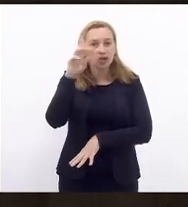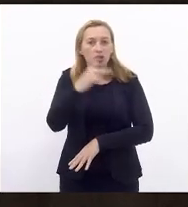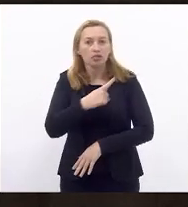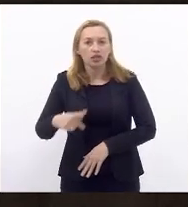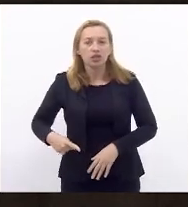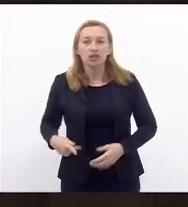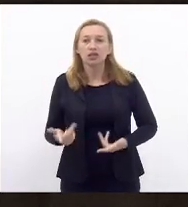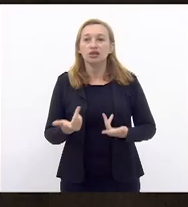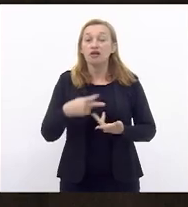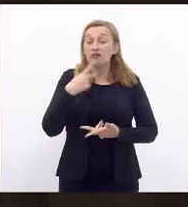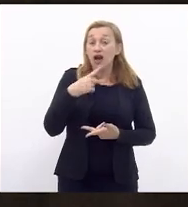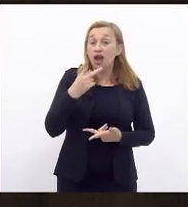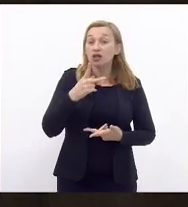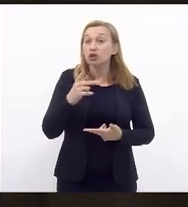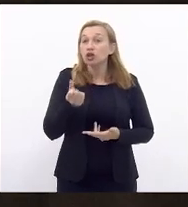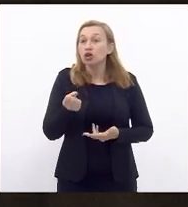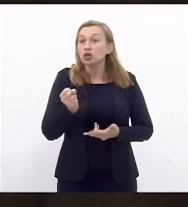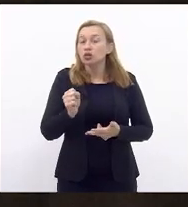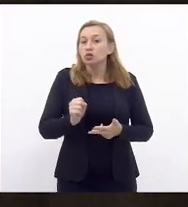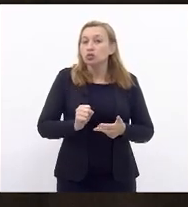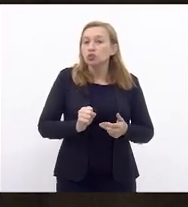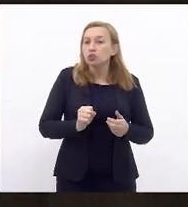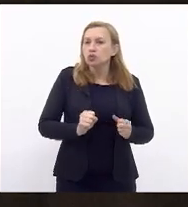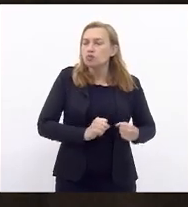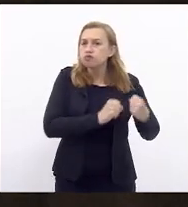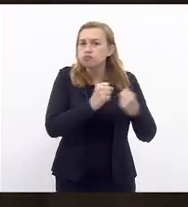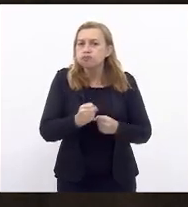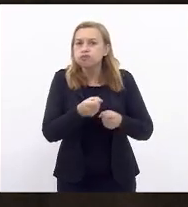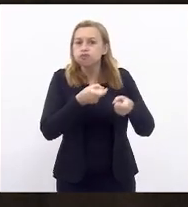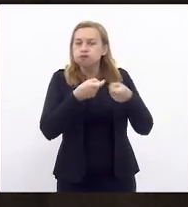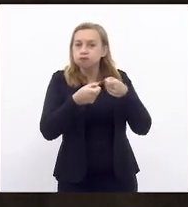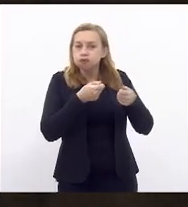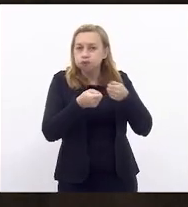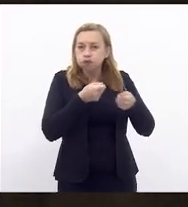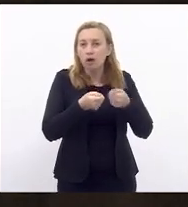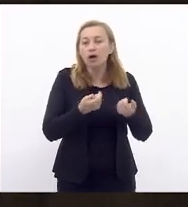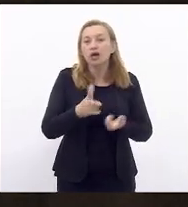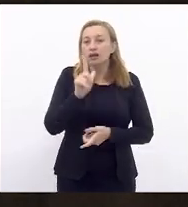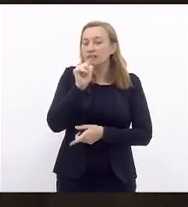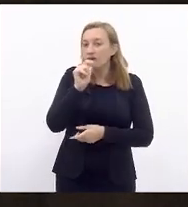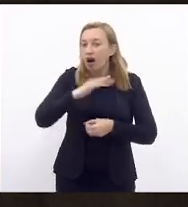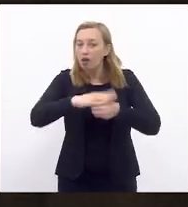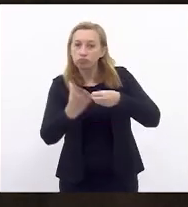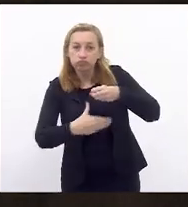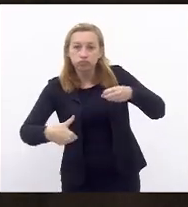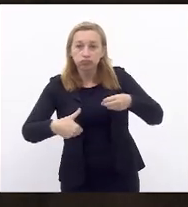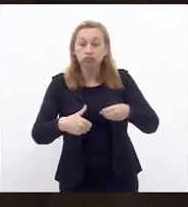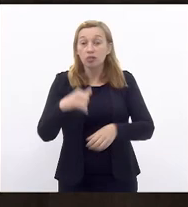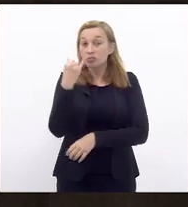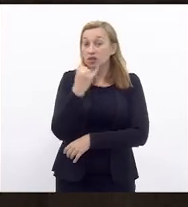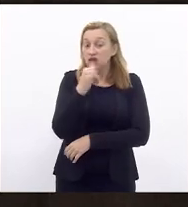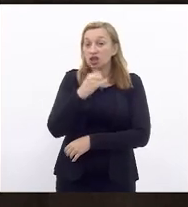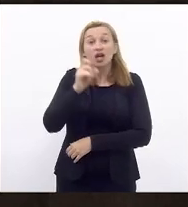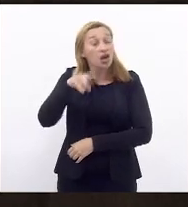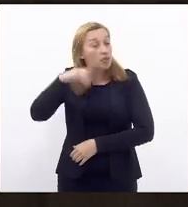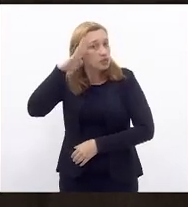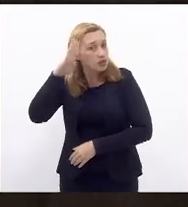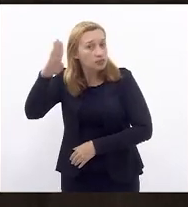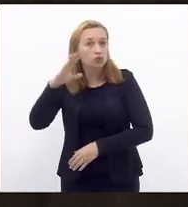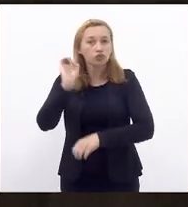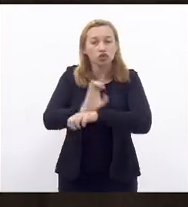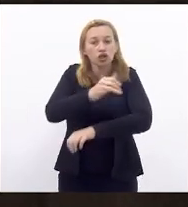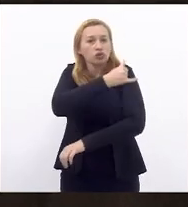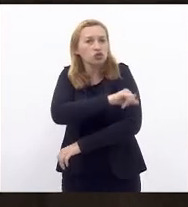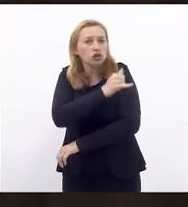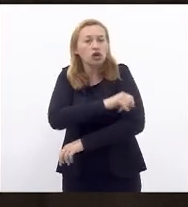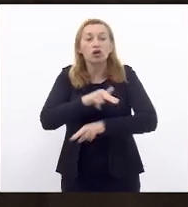Presidenta, a gente está falando do poder regulatório da água, esgoto e energia, algo tão fundamental no estado do Rio de Janeiro